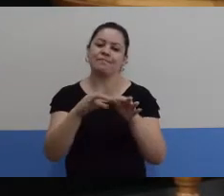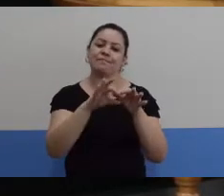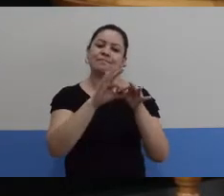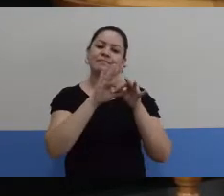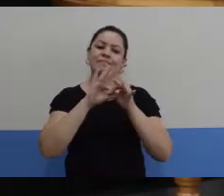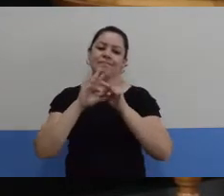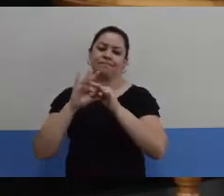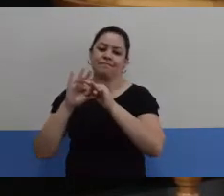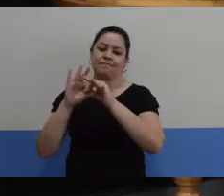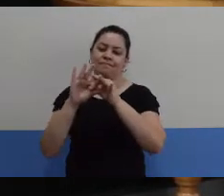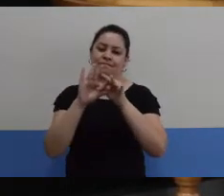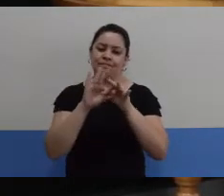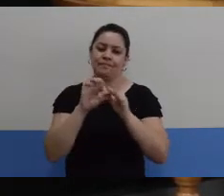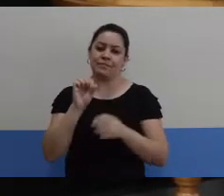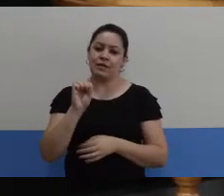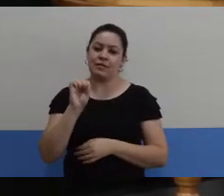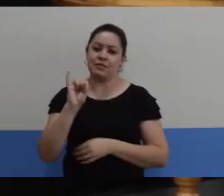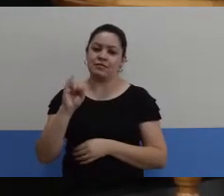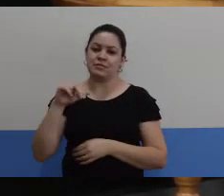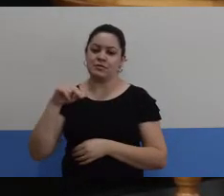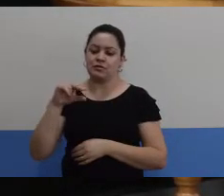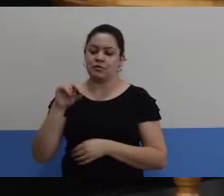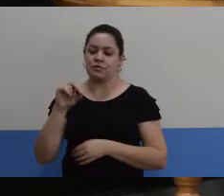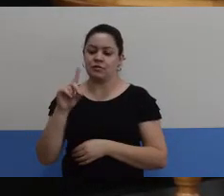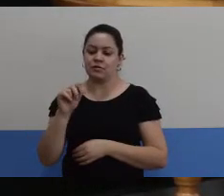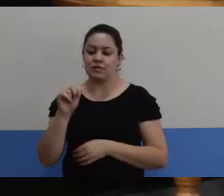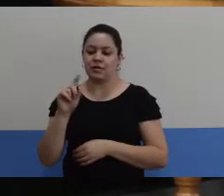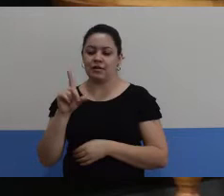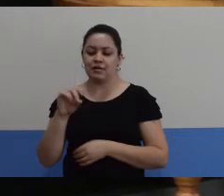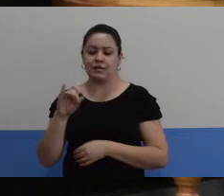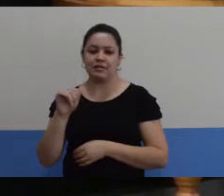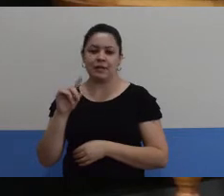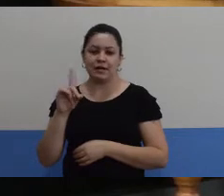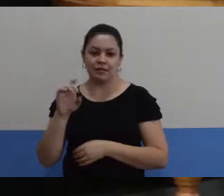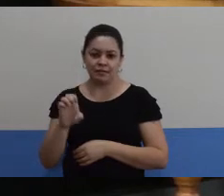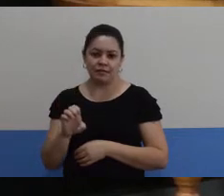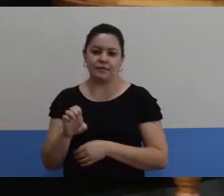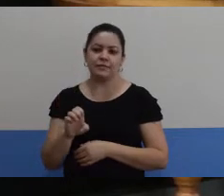Que está sendo proposto hoje para nós.